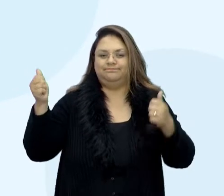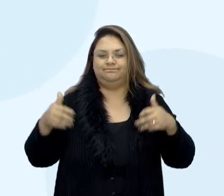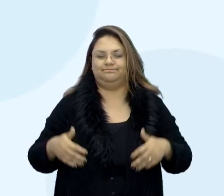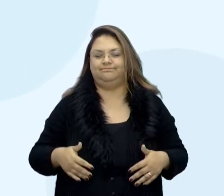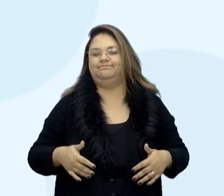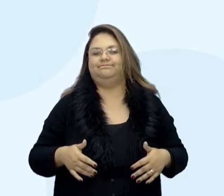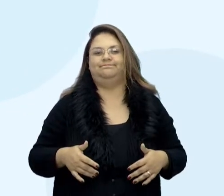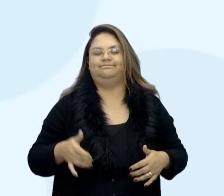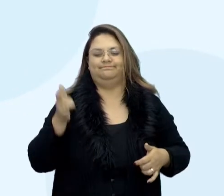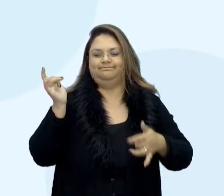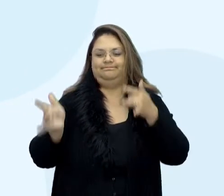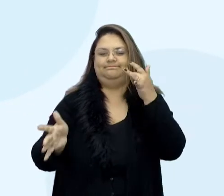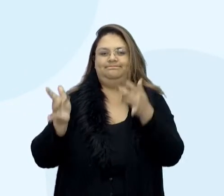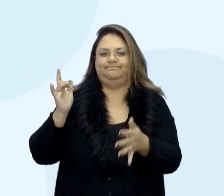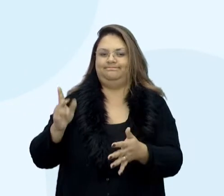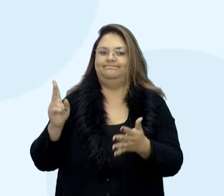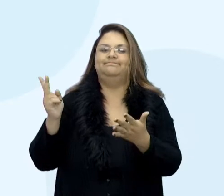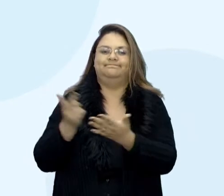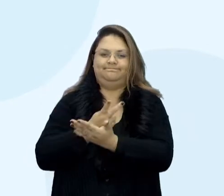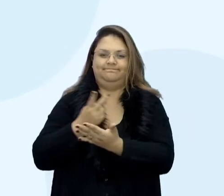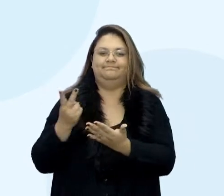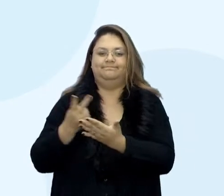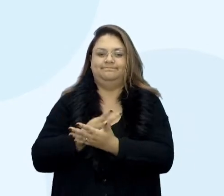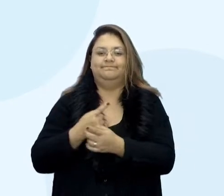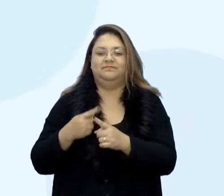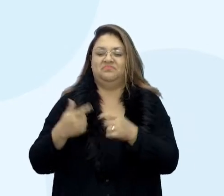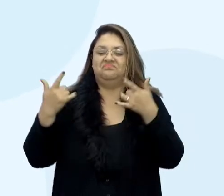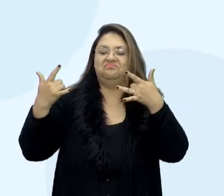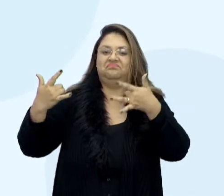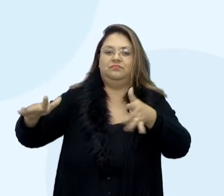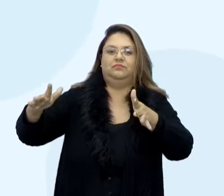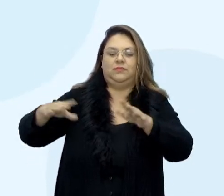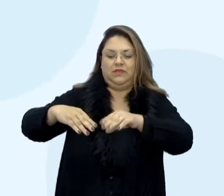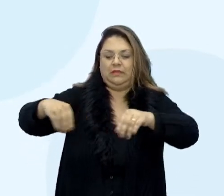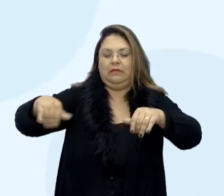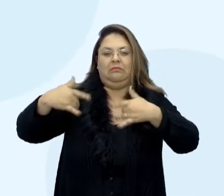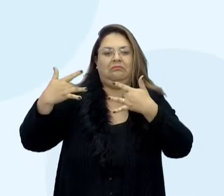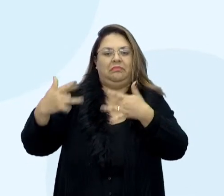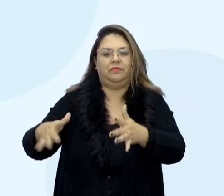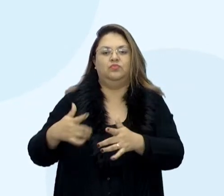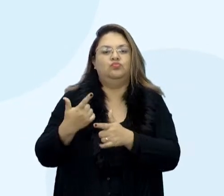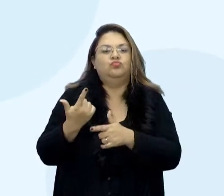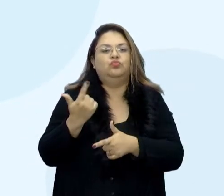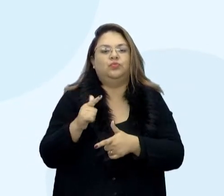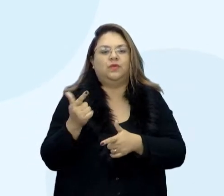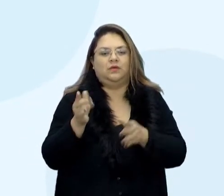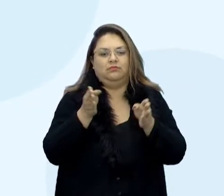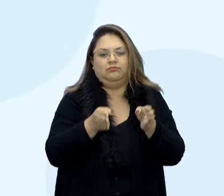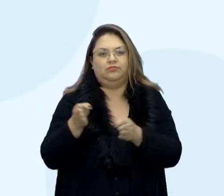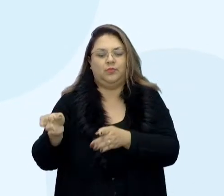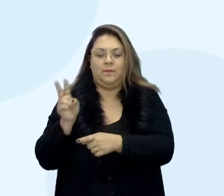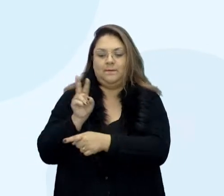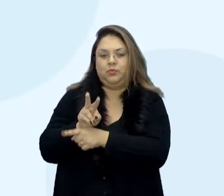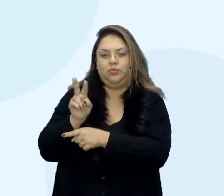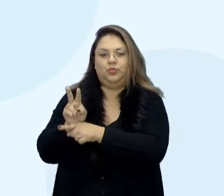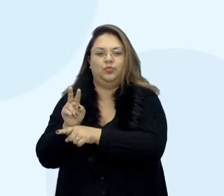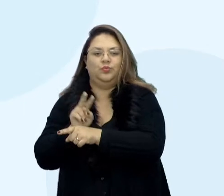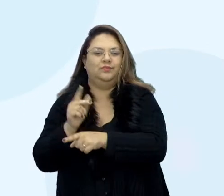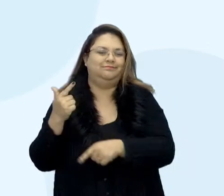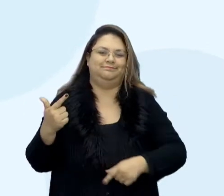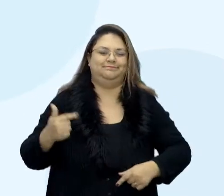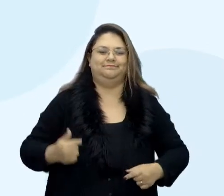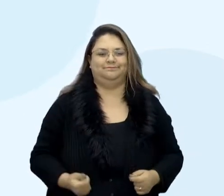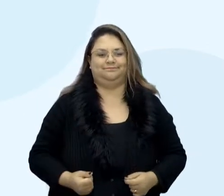de rejeitos, né, em que o descarte de lixo é feito sobre o solo, não tem nenhum tipo de impermeabilização, né? E a